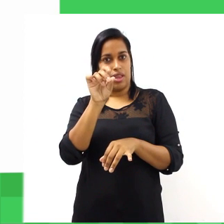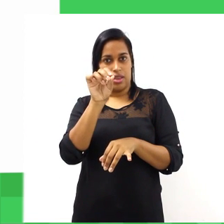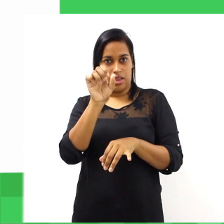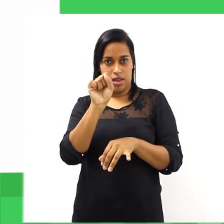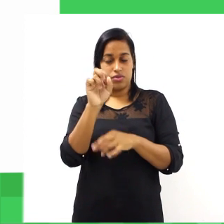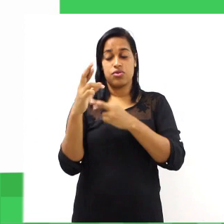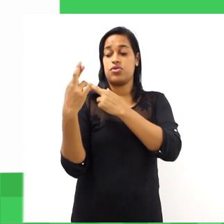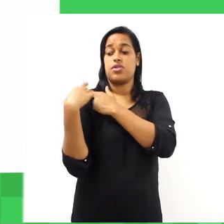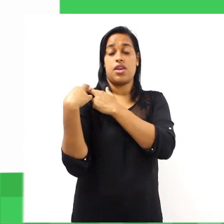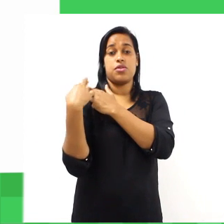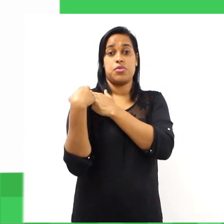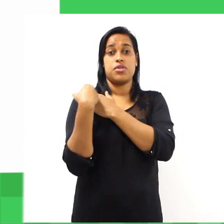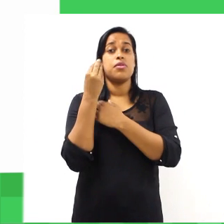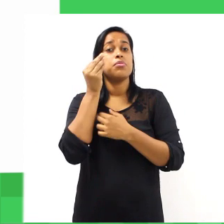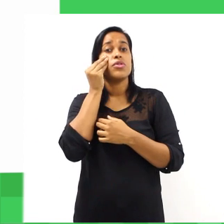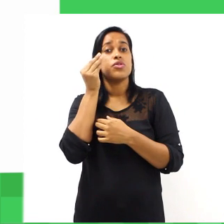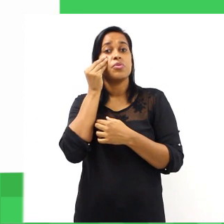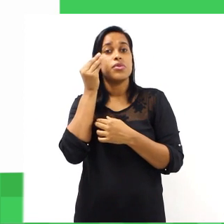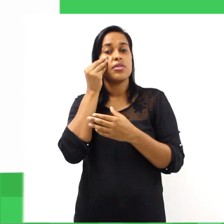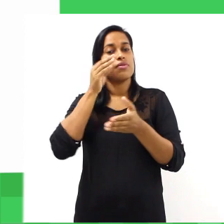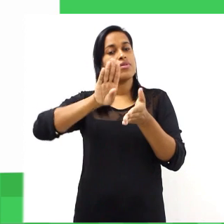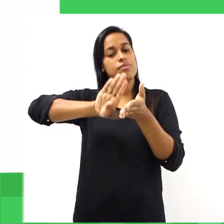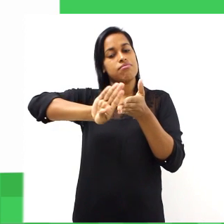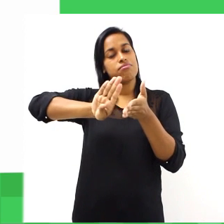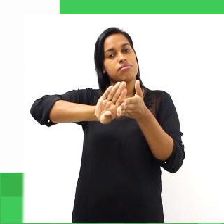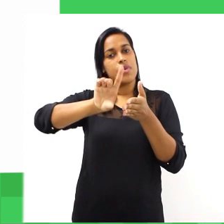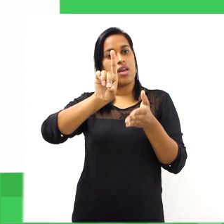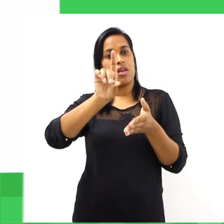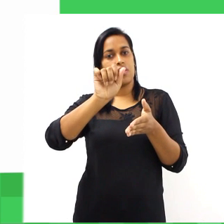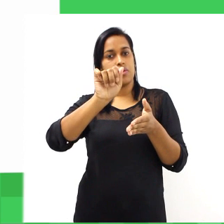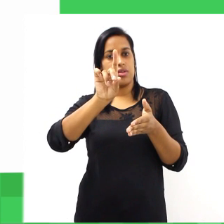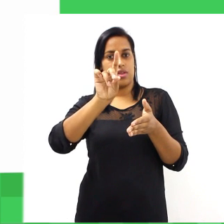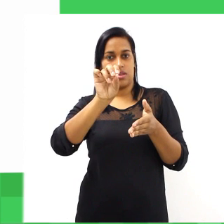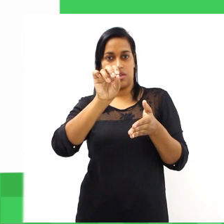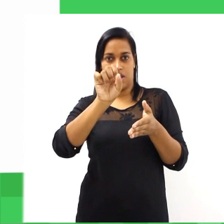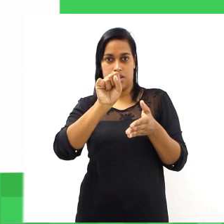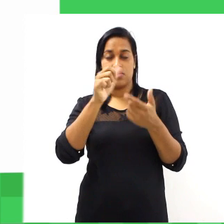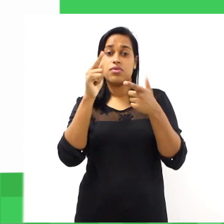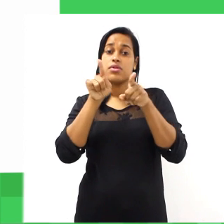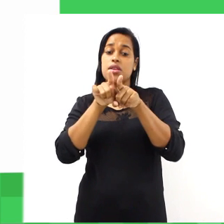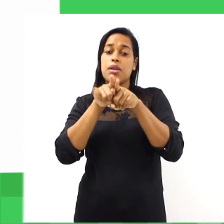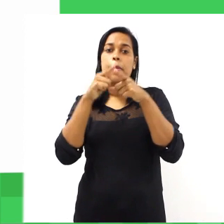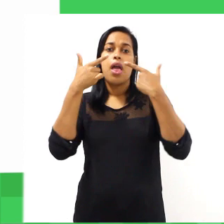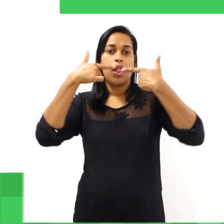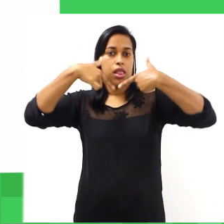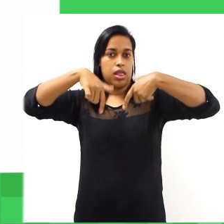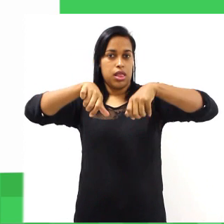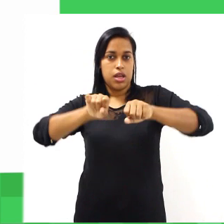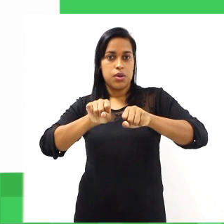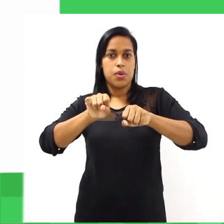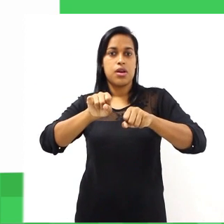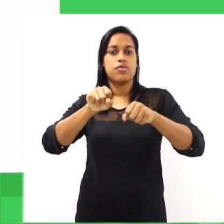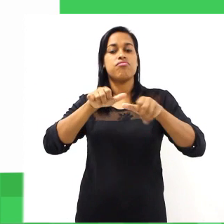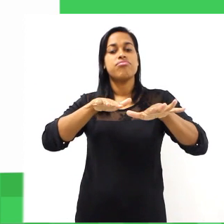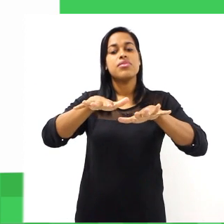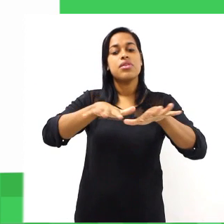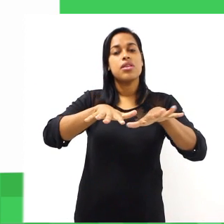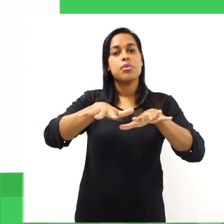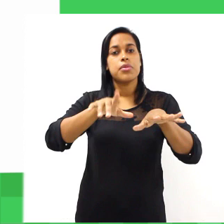por especificar um esquema de banco de dados. E existe também linguagem de manipulação de dados,